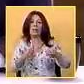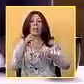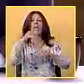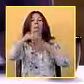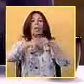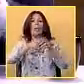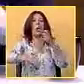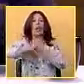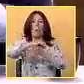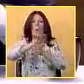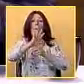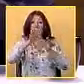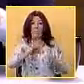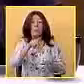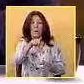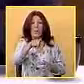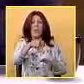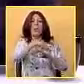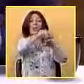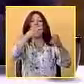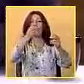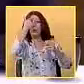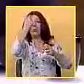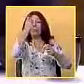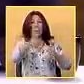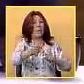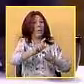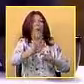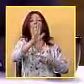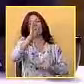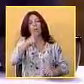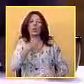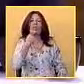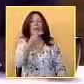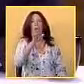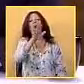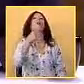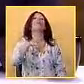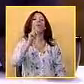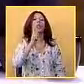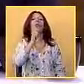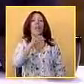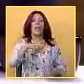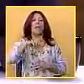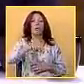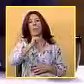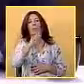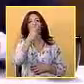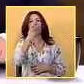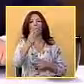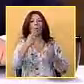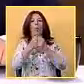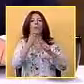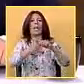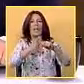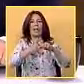europeias. Mas se calhar ainda assim são capazes de não se lembrar muito bem. Mas se eu vos disser assim, foi no dia em que Portugal perdeu 2-1 contra a Grécia, o Durão